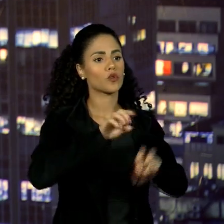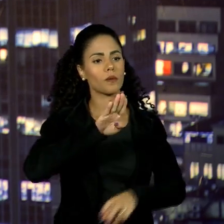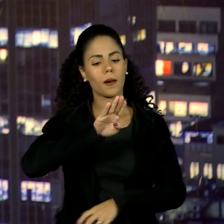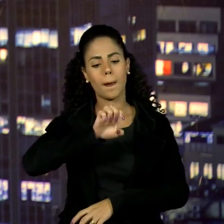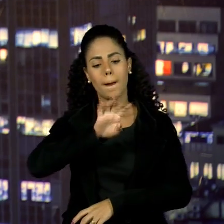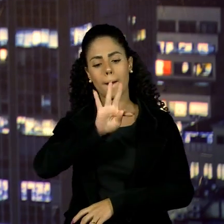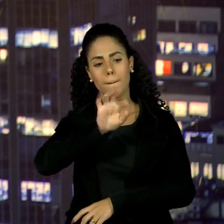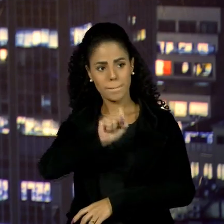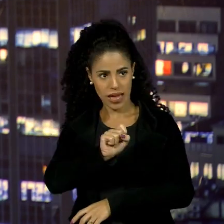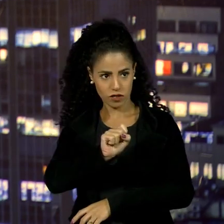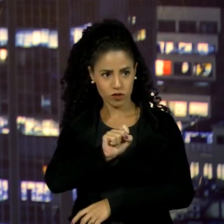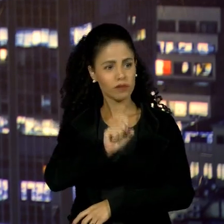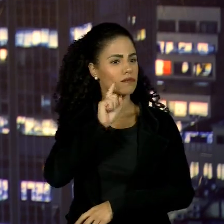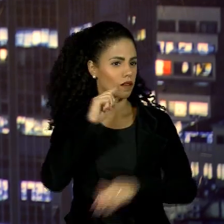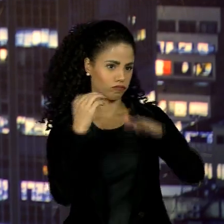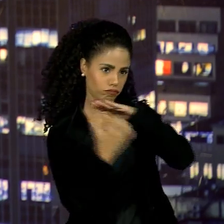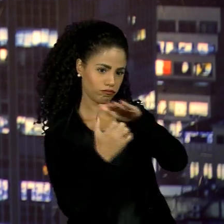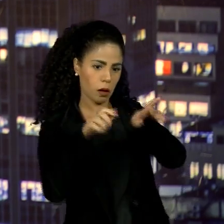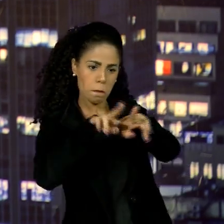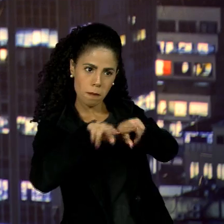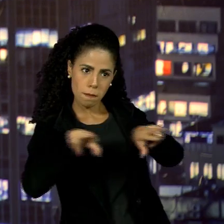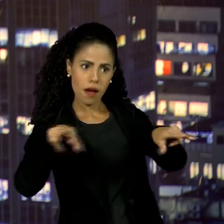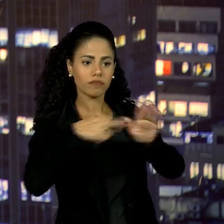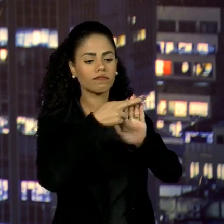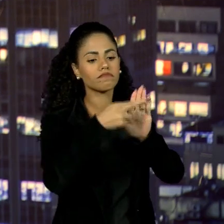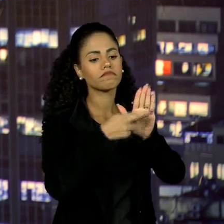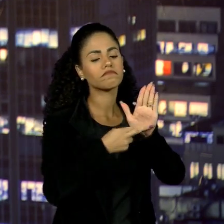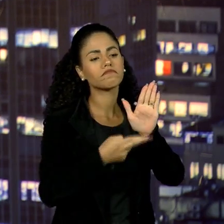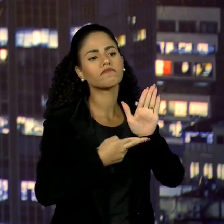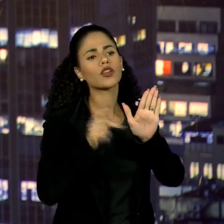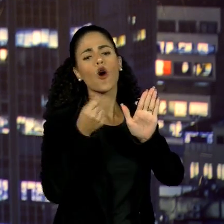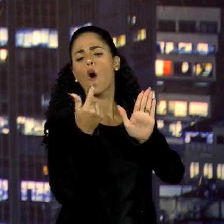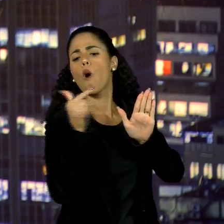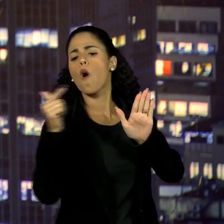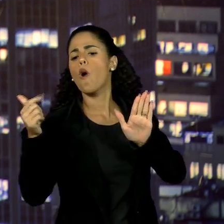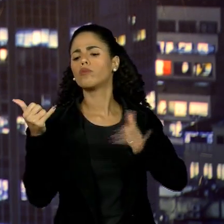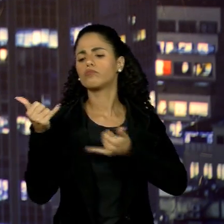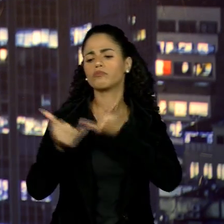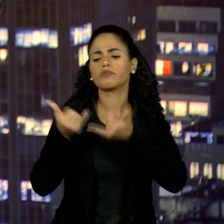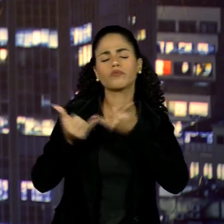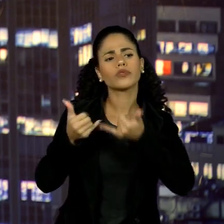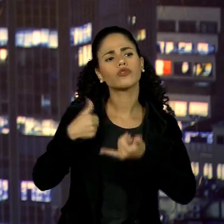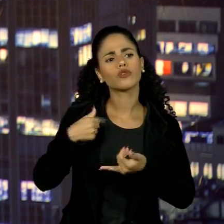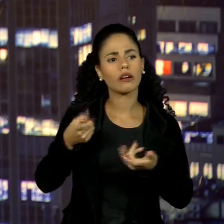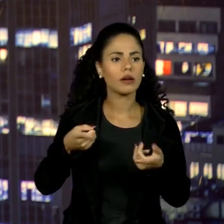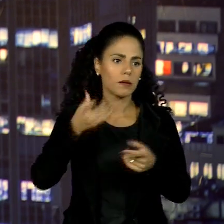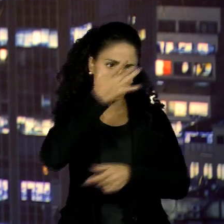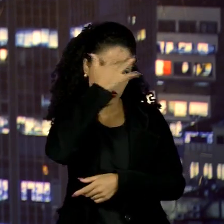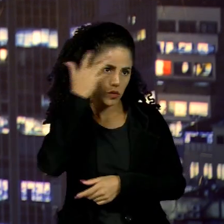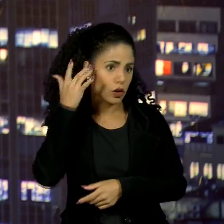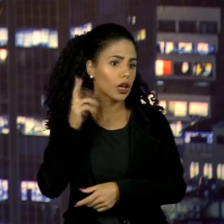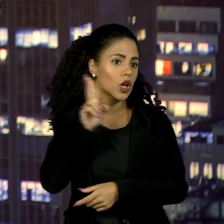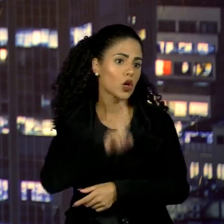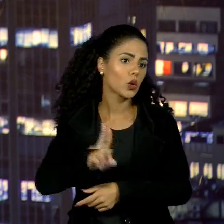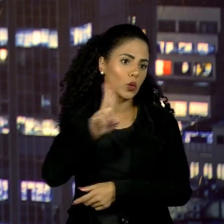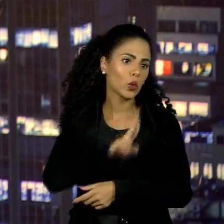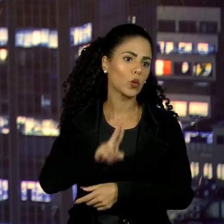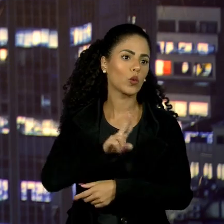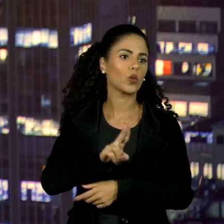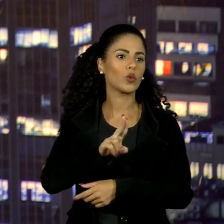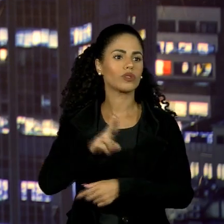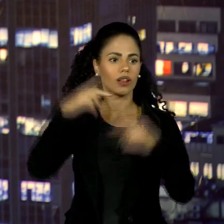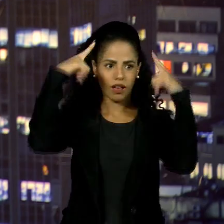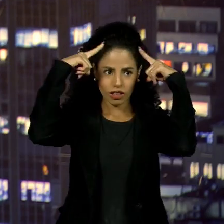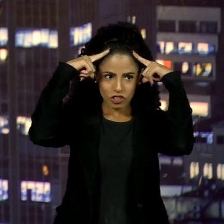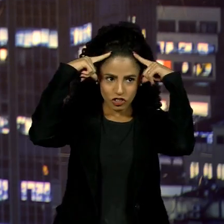né, que estão operando e que essa regulação está sendo feita. Agora, esses outros jogos que quem tem smartphone já viu, né? Jogo do tigrinho,